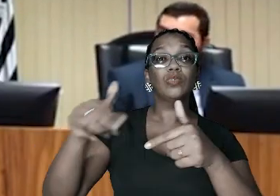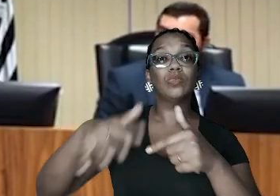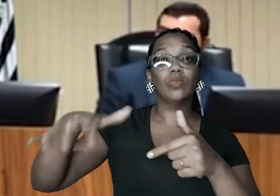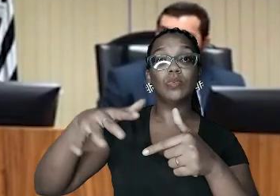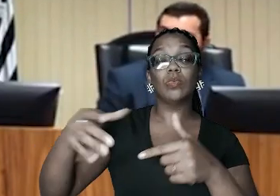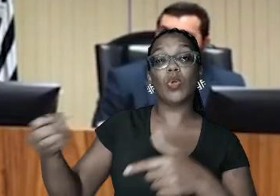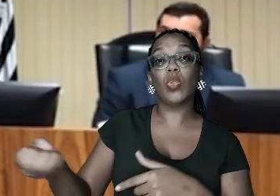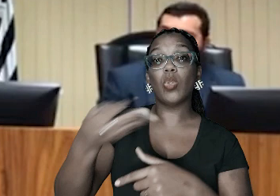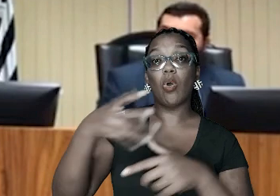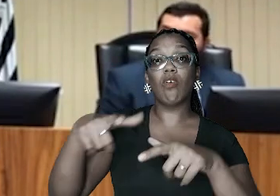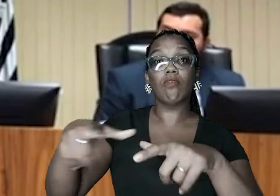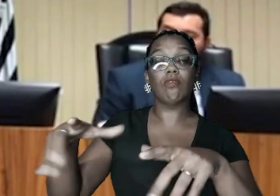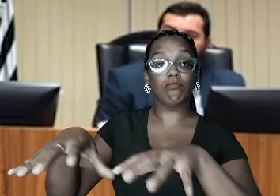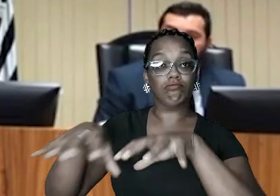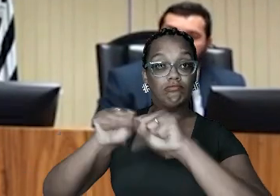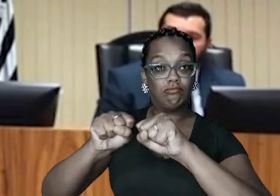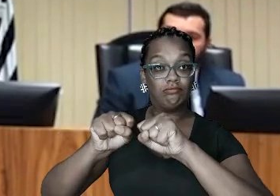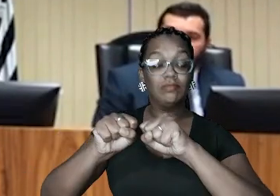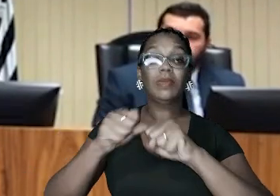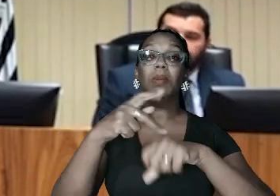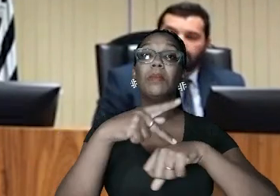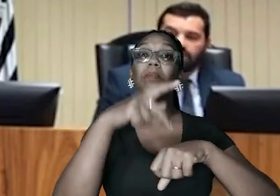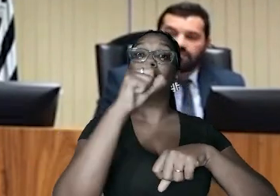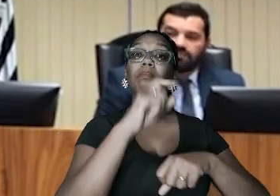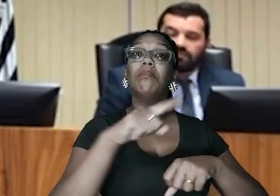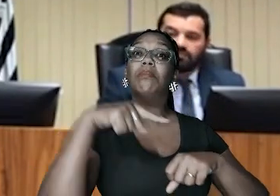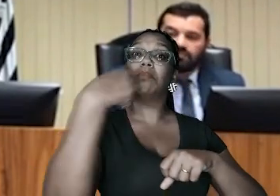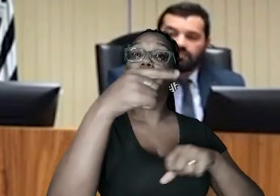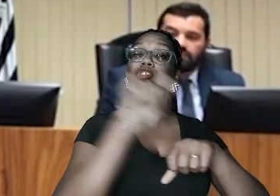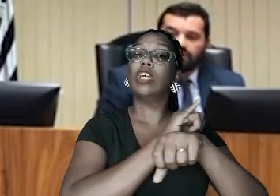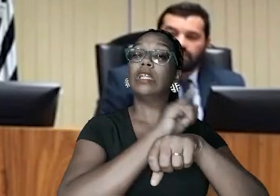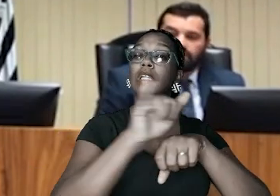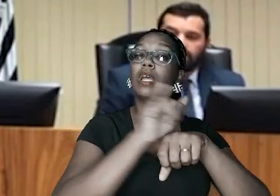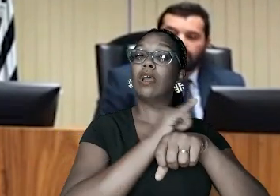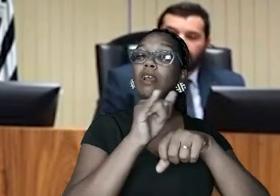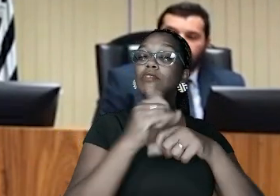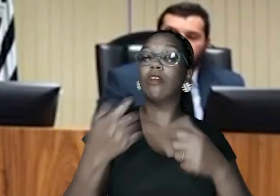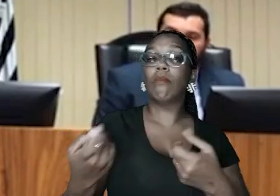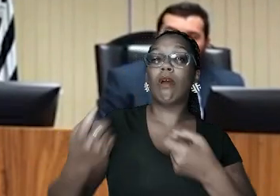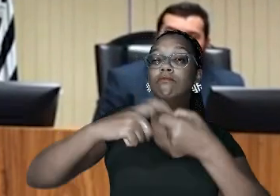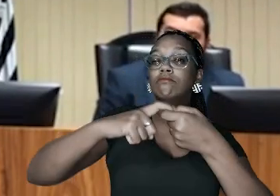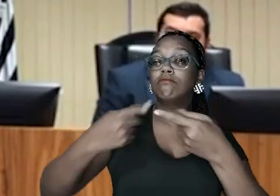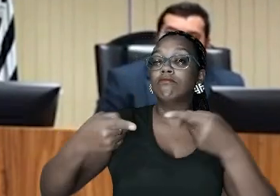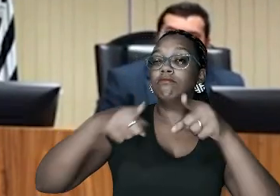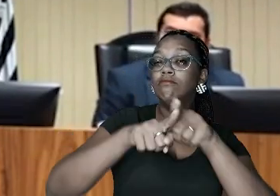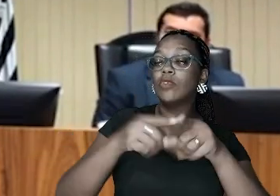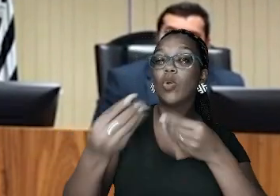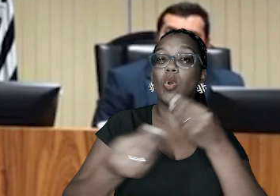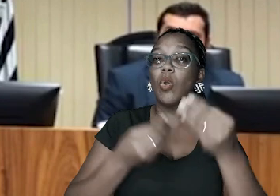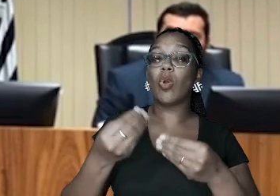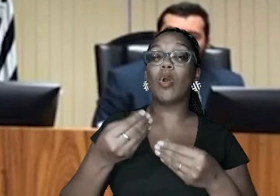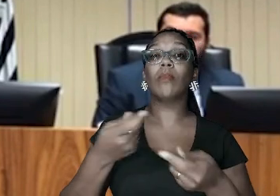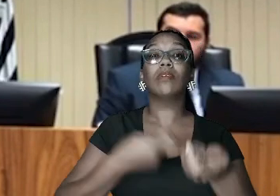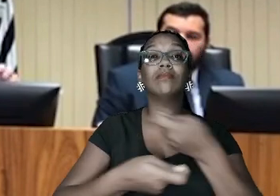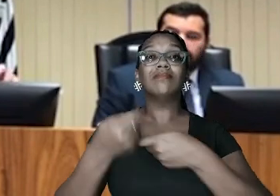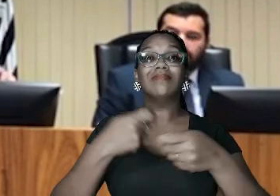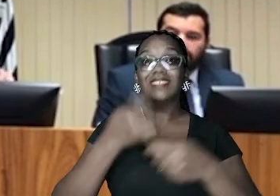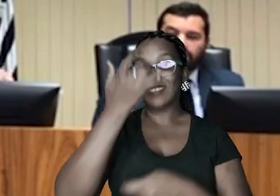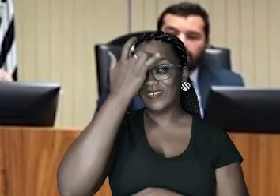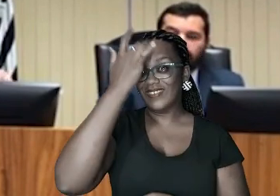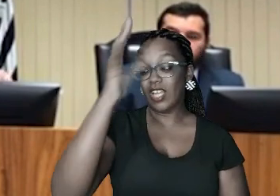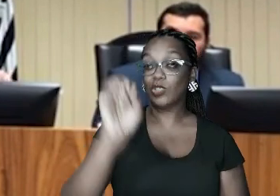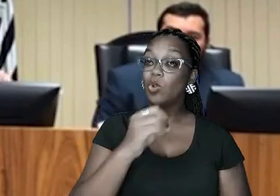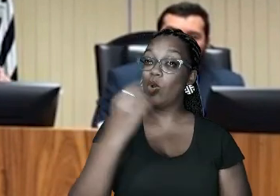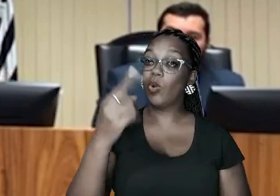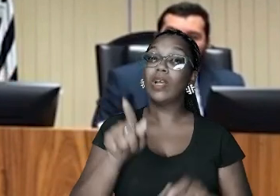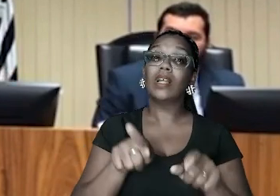a tua principalmente terras novo mercado aquisição venenosas estratégia para que os